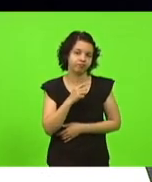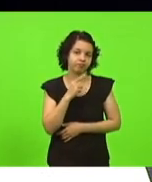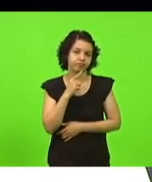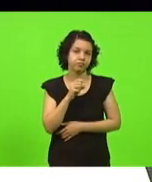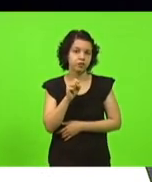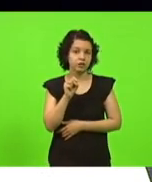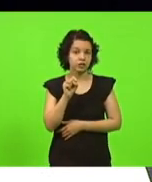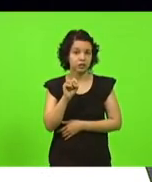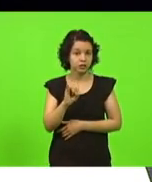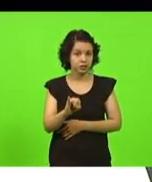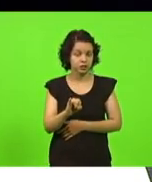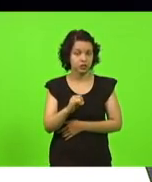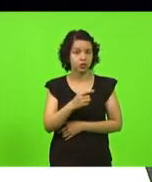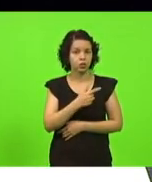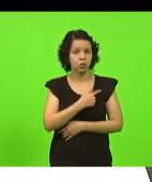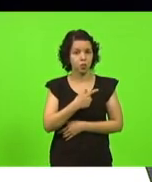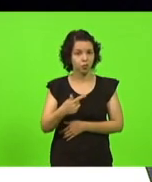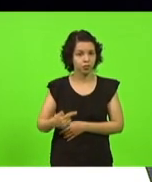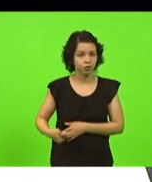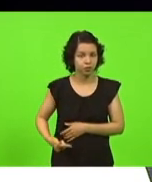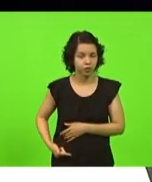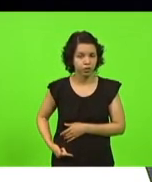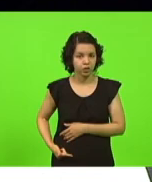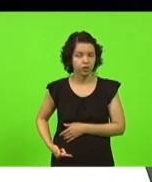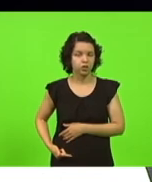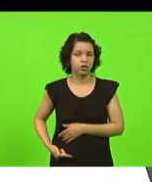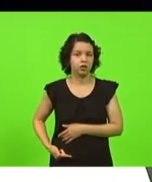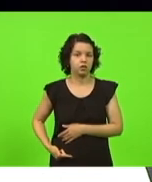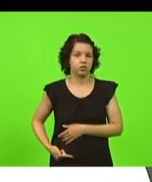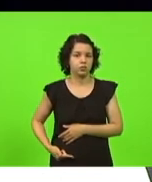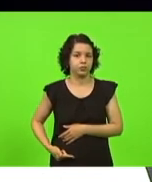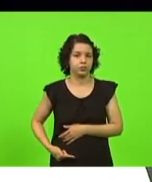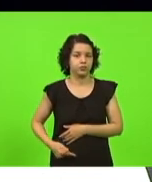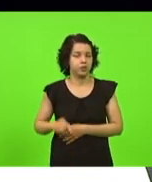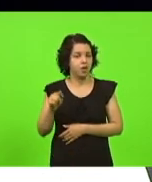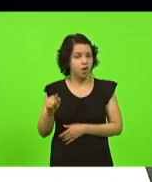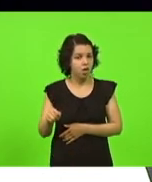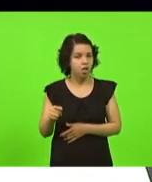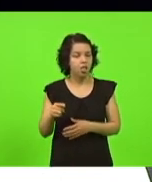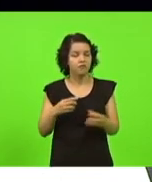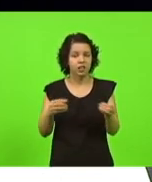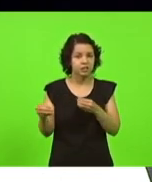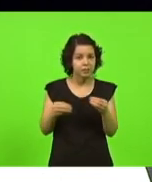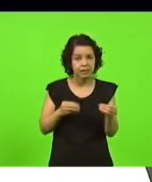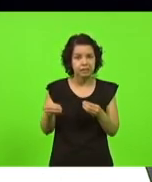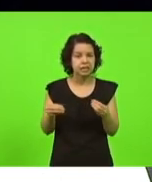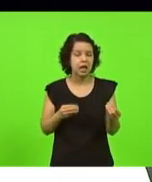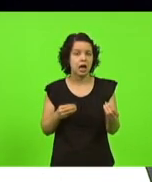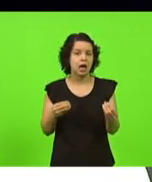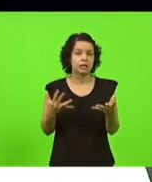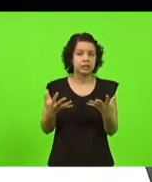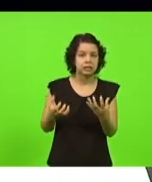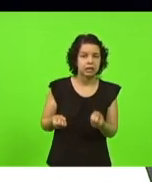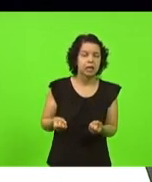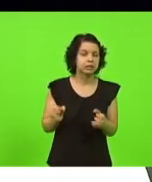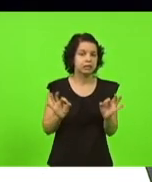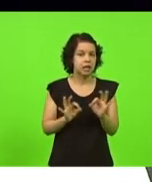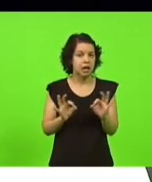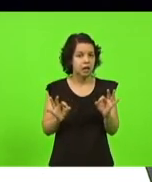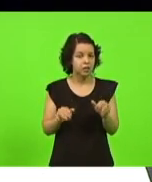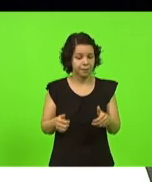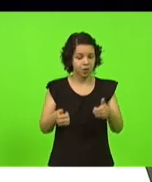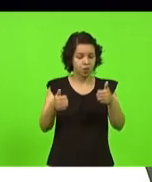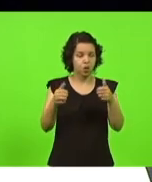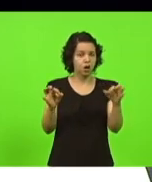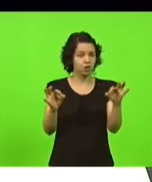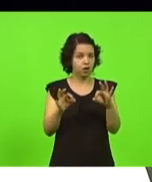governo não flexibilizasse, não melhorasse, ou a